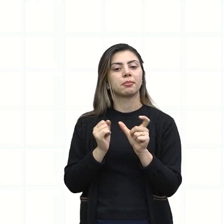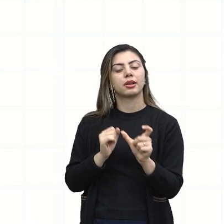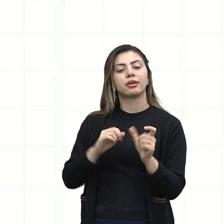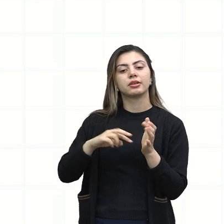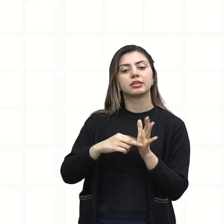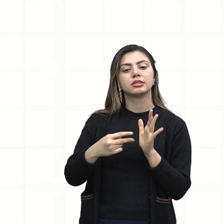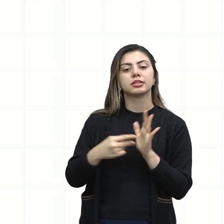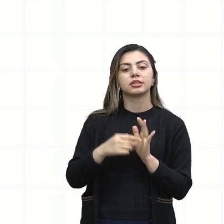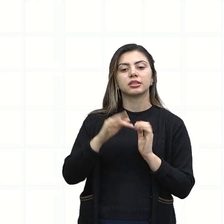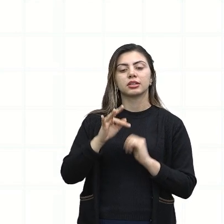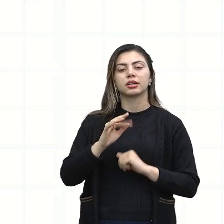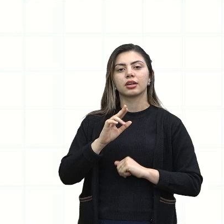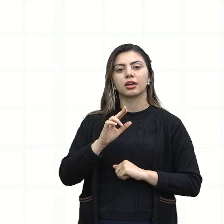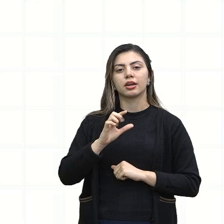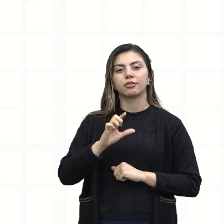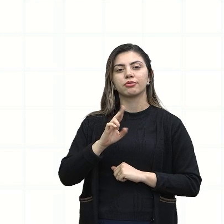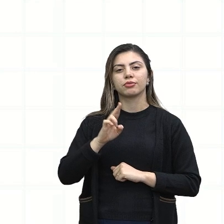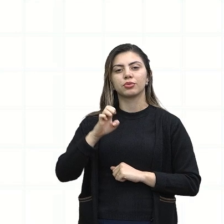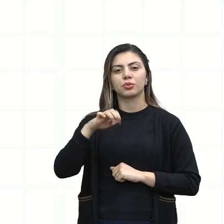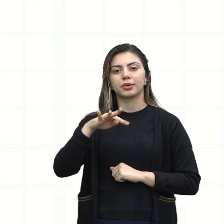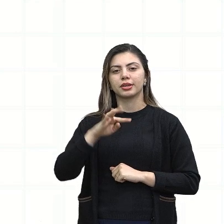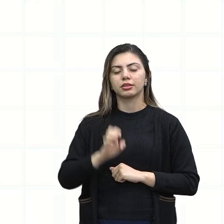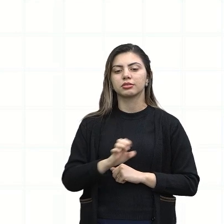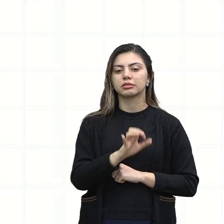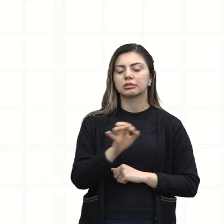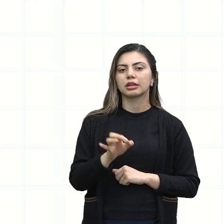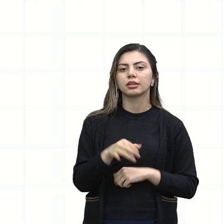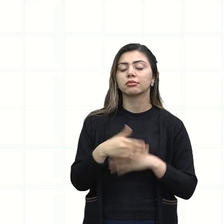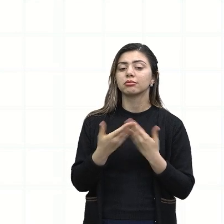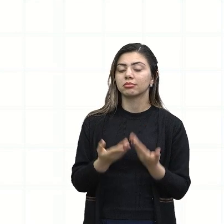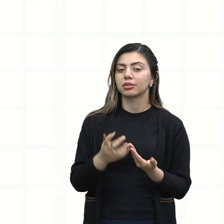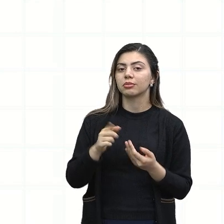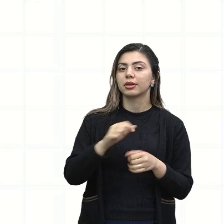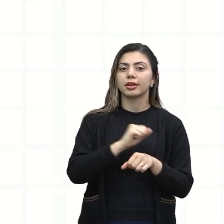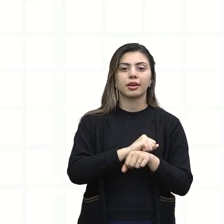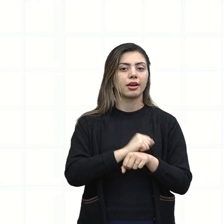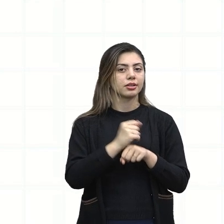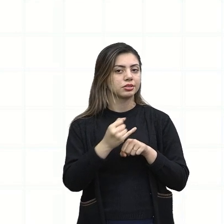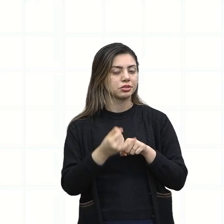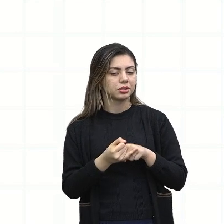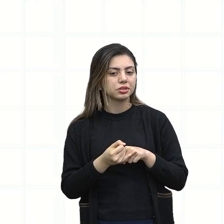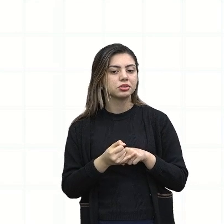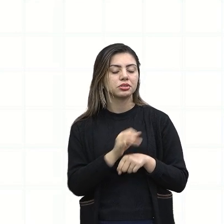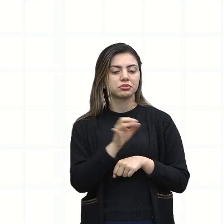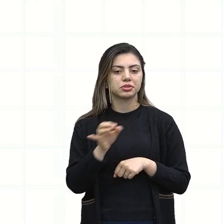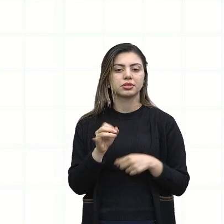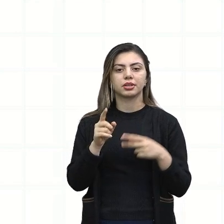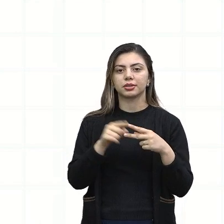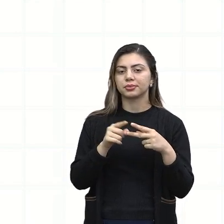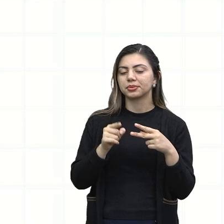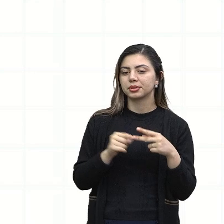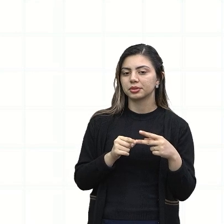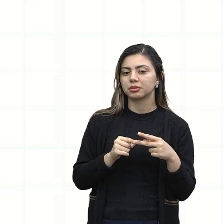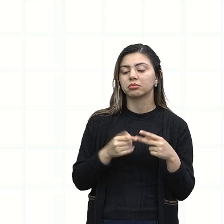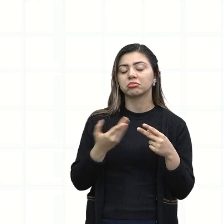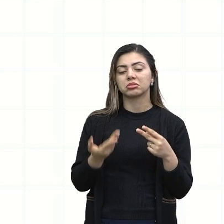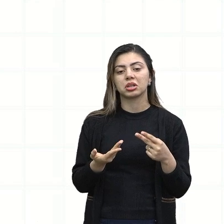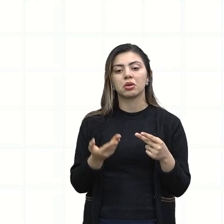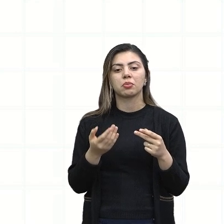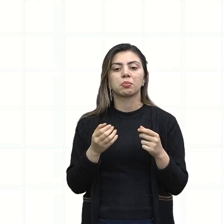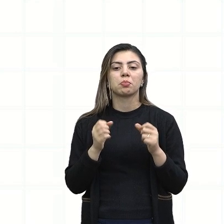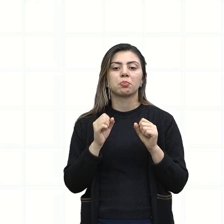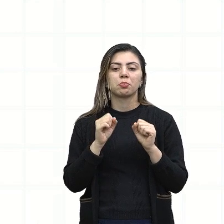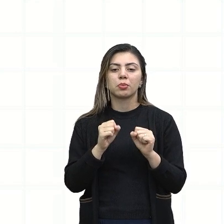fluent, fluent, fluent. Então, são adjetivos, eu estou falando sério, fluent. Posso dizer, he